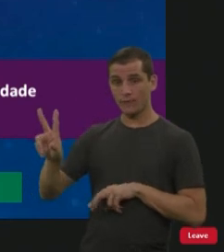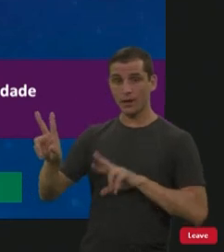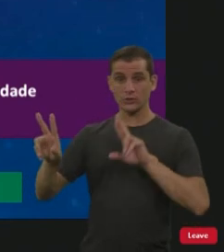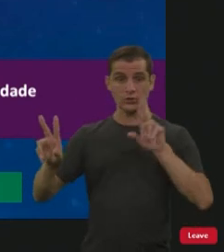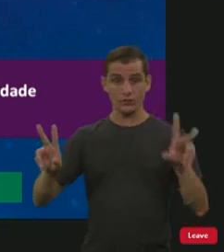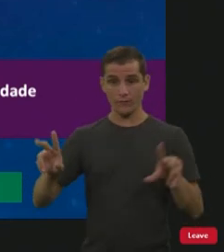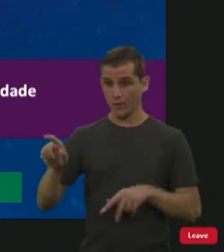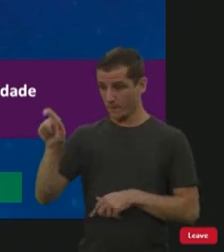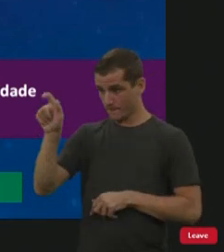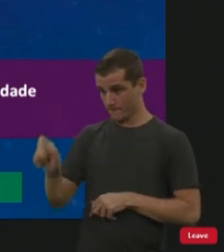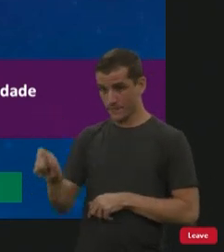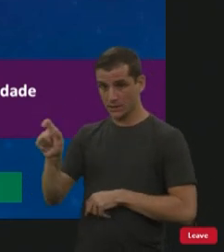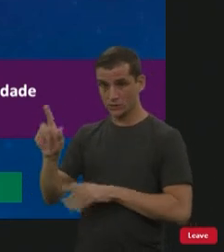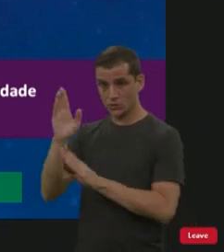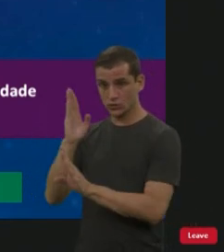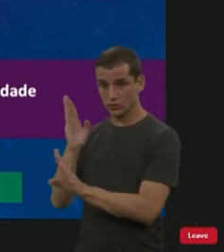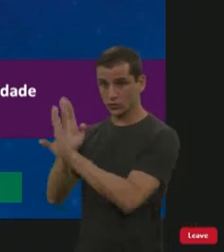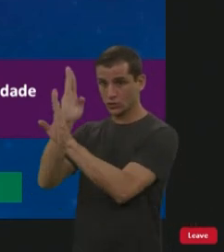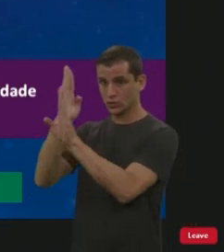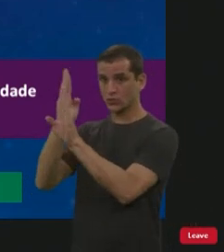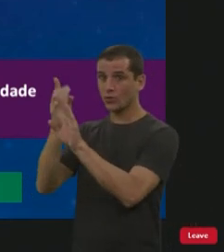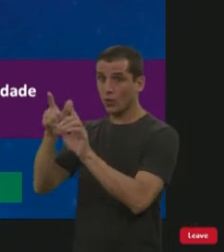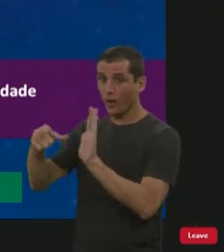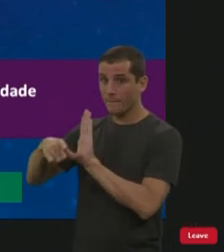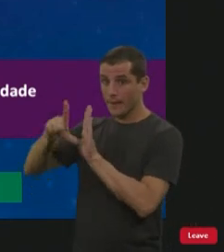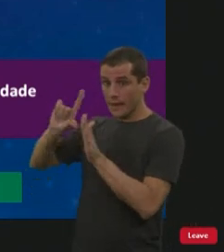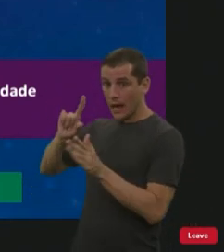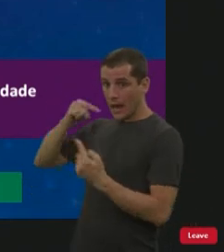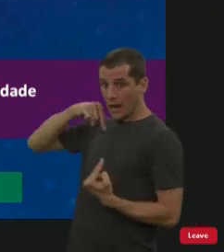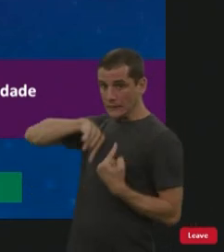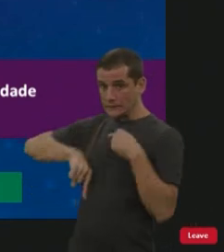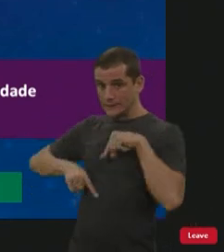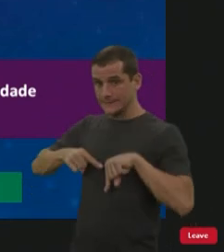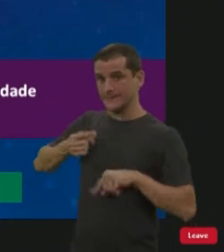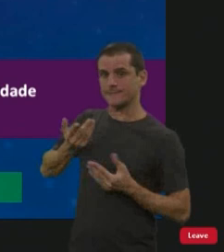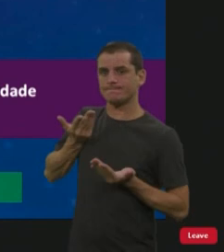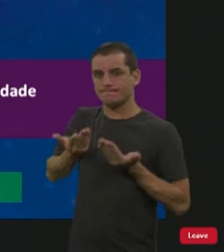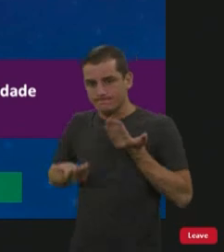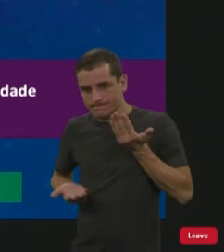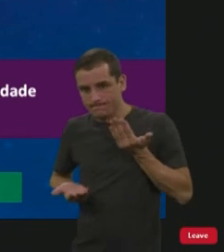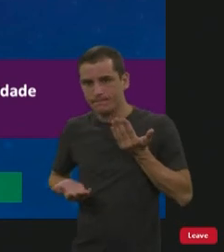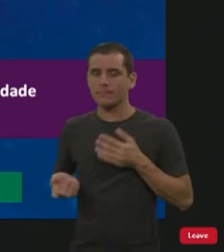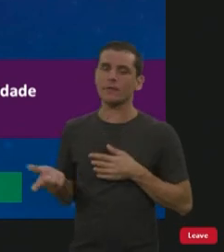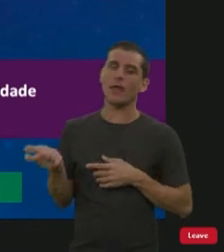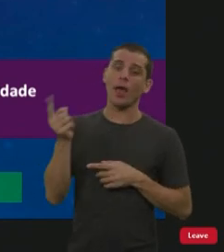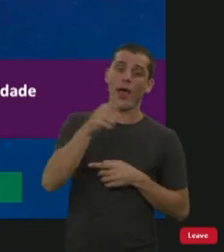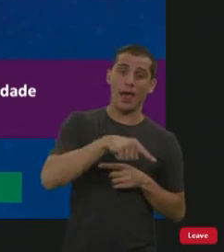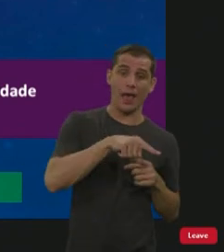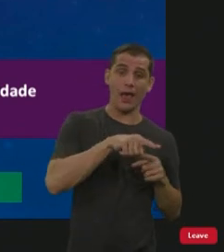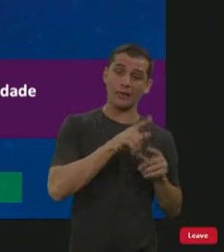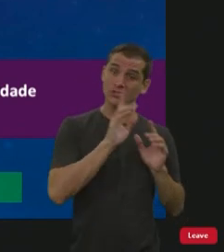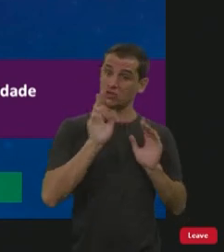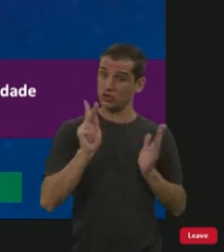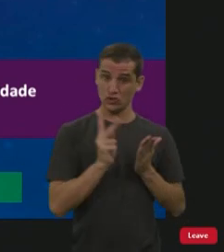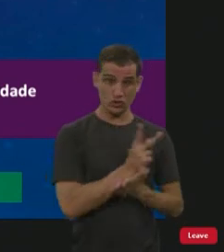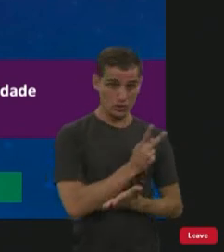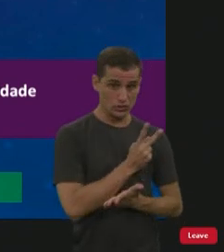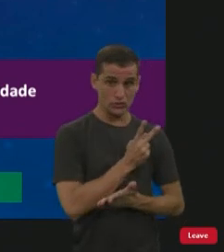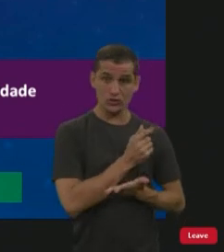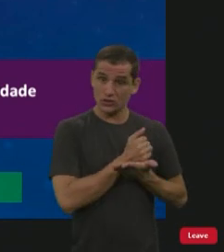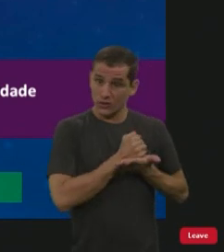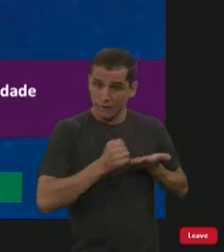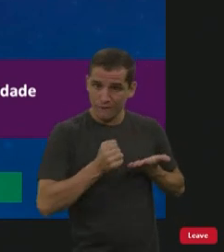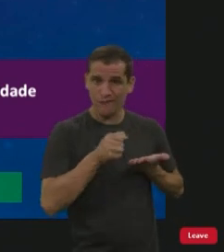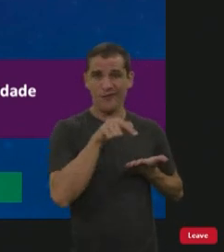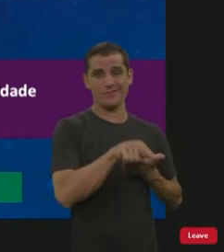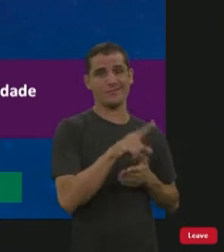antes da descompensação via triagem neonatal do que aqueles diagnosticados depois que descompensaram a